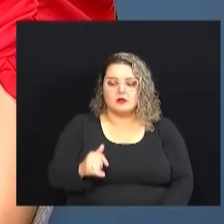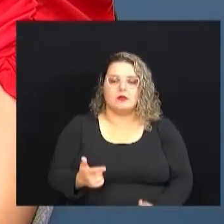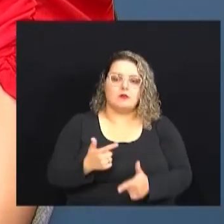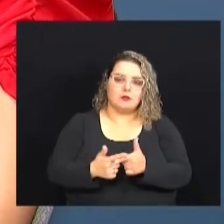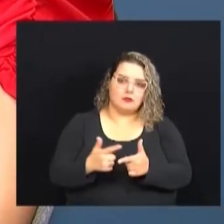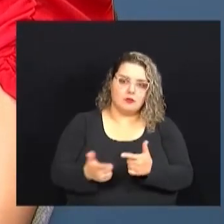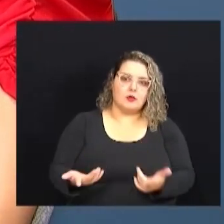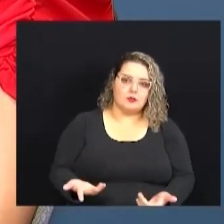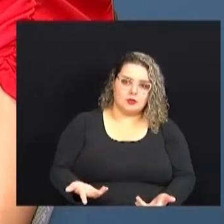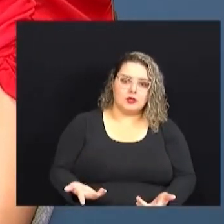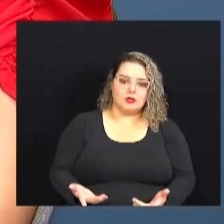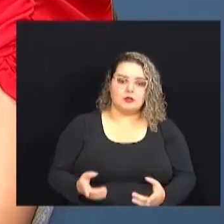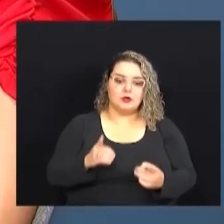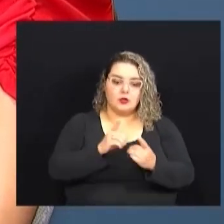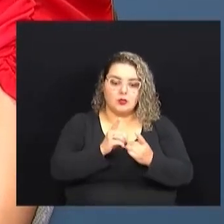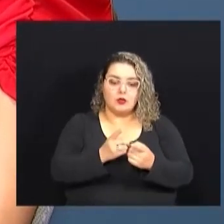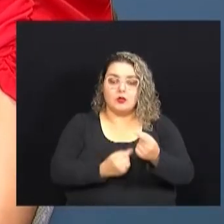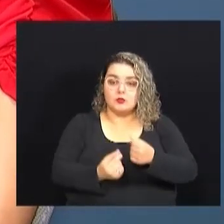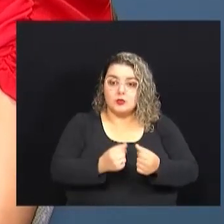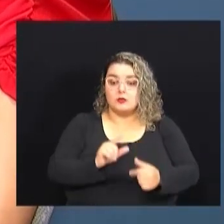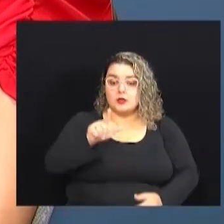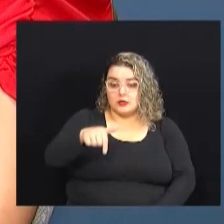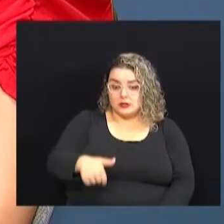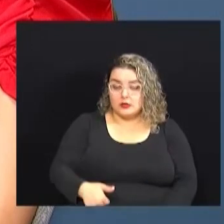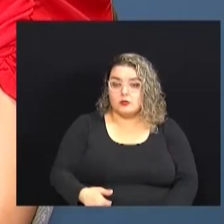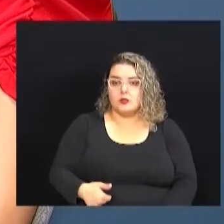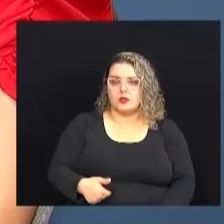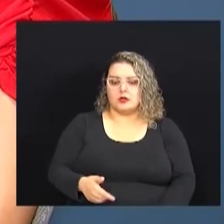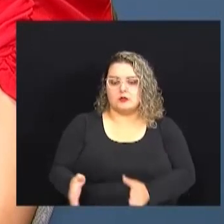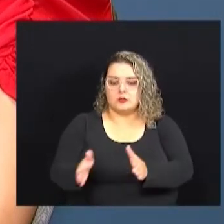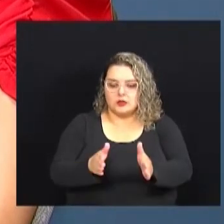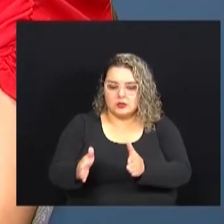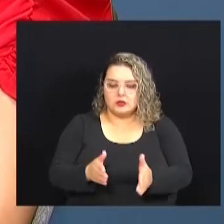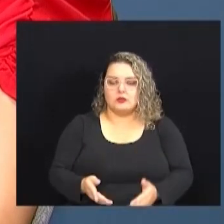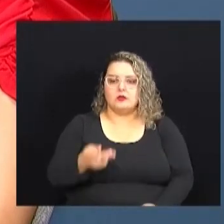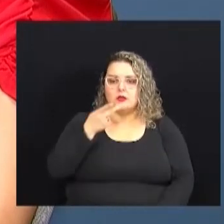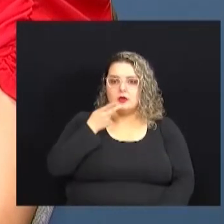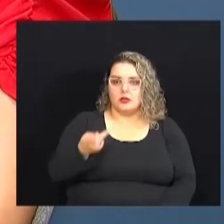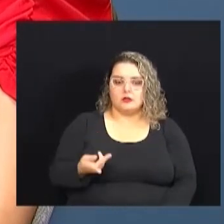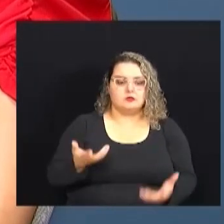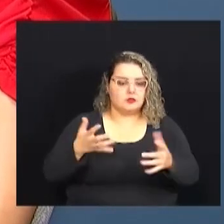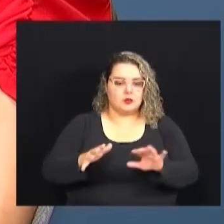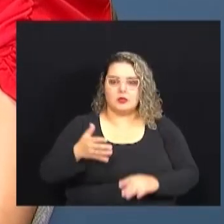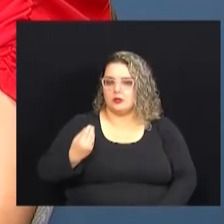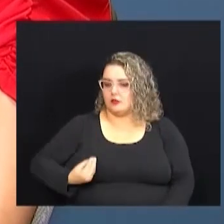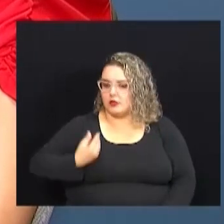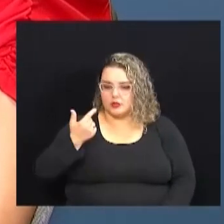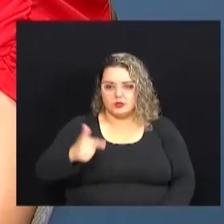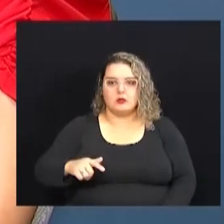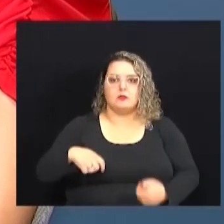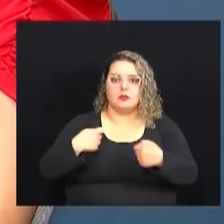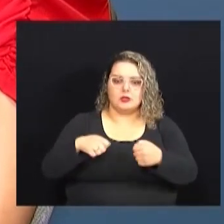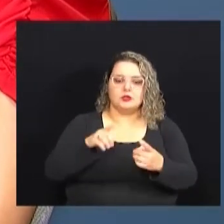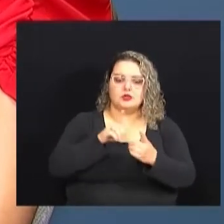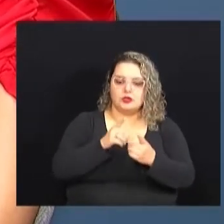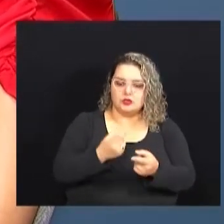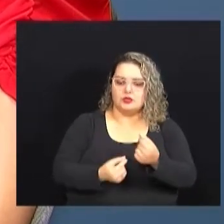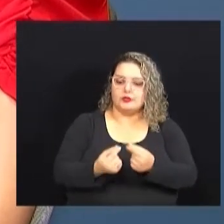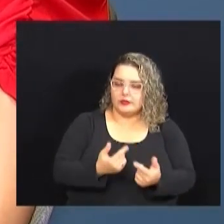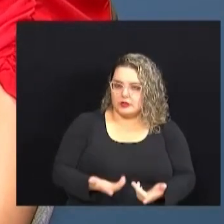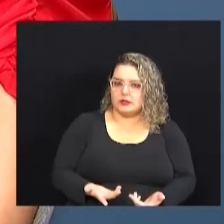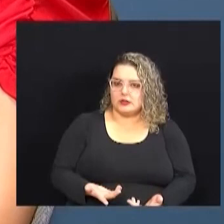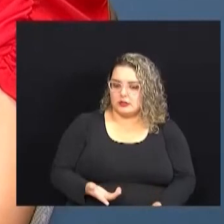problema, né? Então muitas vezes o consultor financeiro ele vem para depois que ela já passou por aquela situação, fala assim, poxa, eu não quero passar de novo, preciso de um consultor